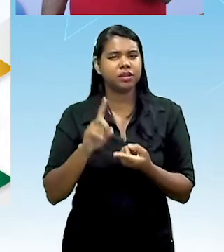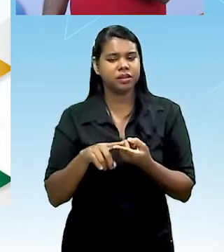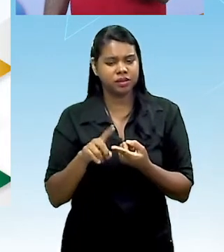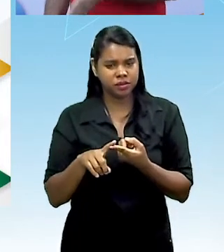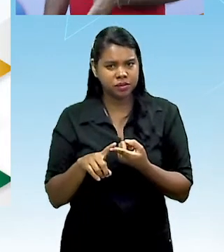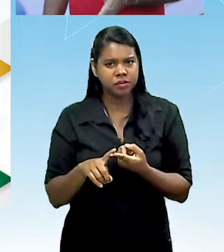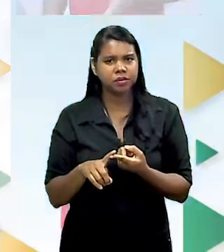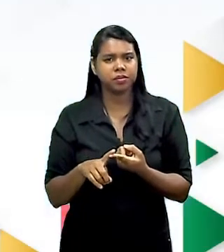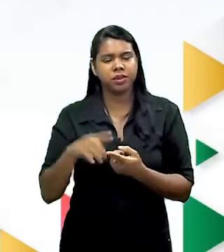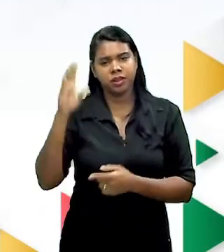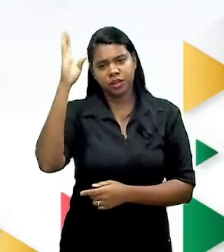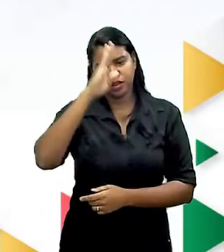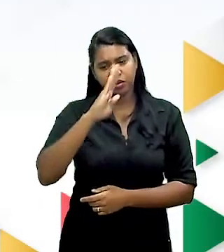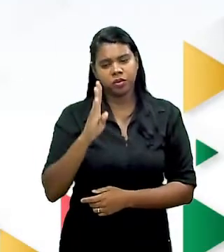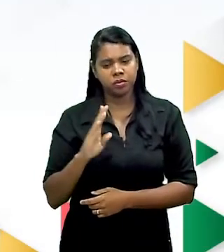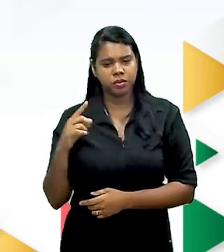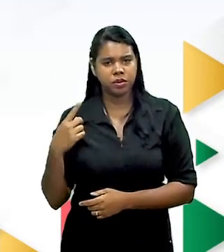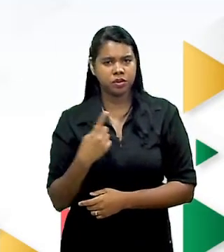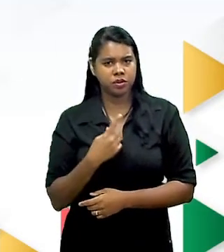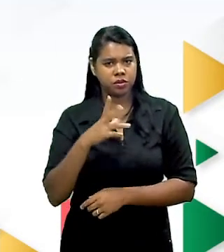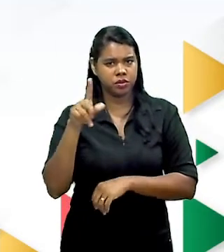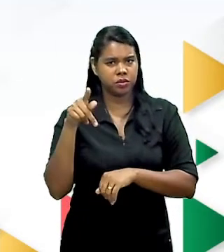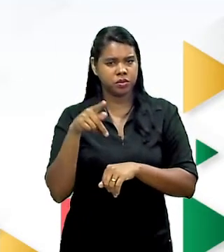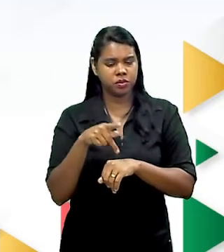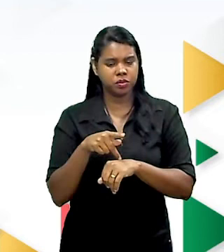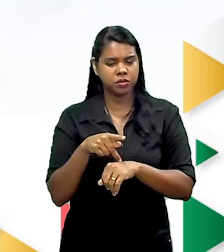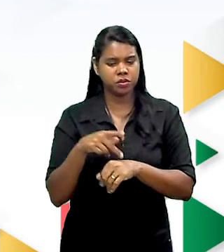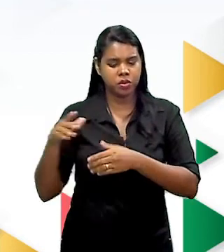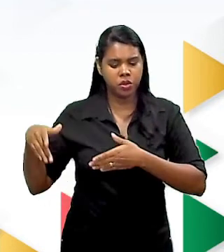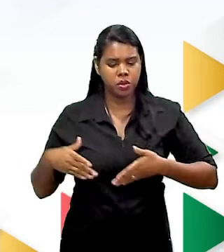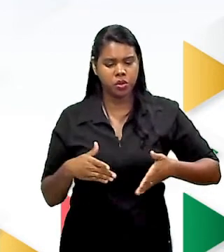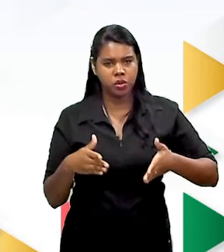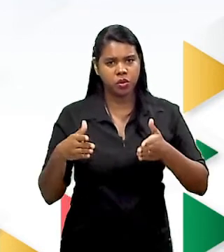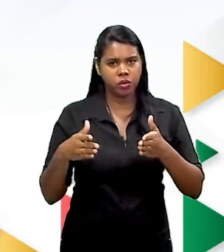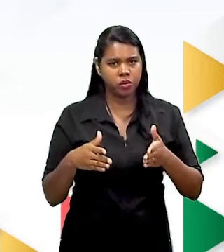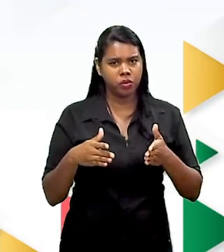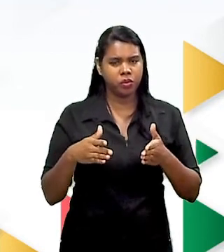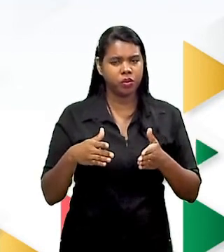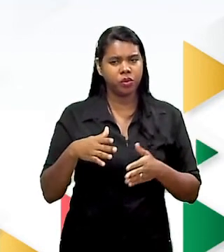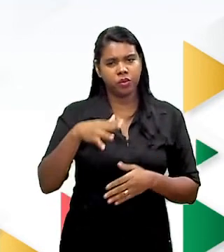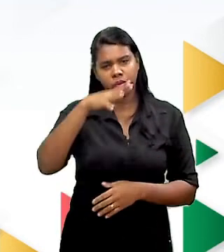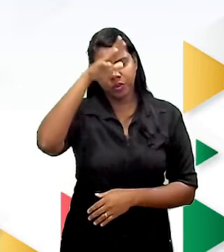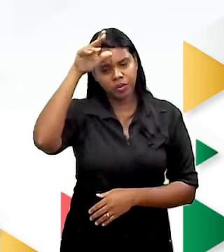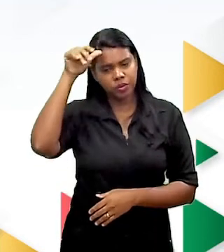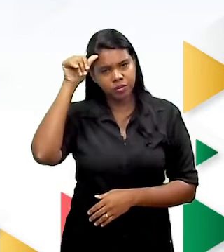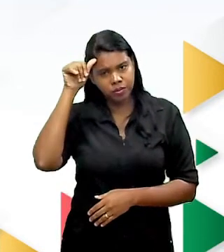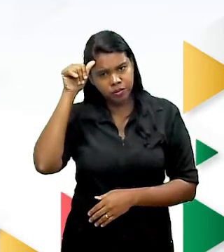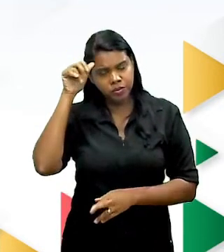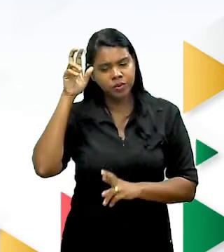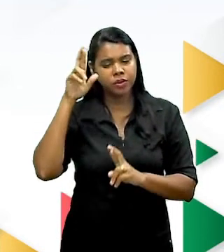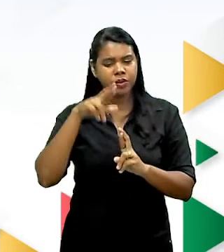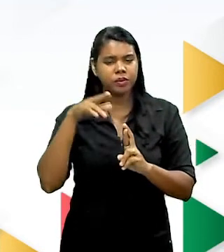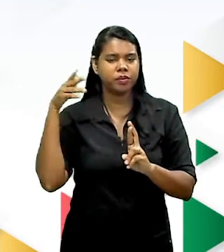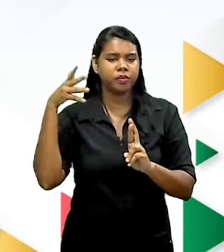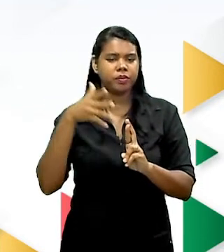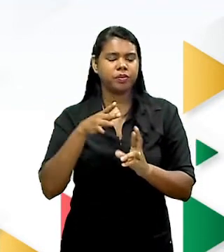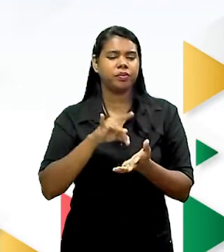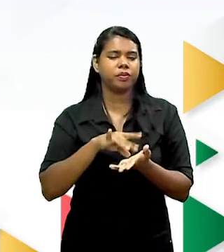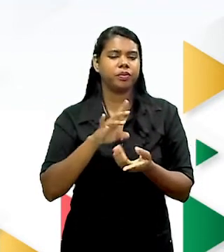manifesta-se no Brasil, em nosso país, na foz do rio Amazonas e afluentes do